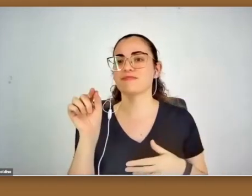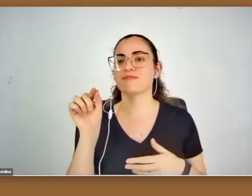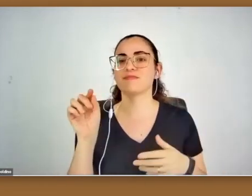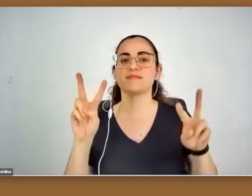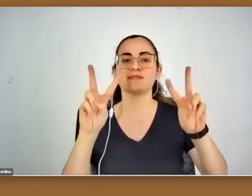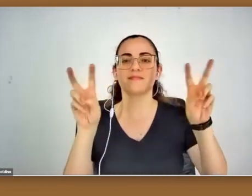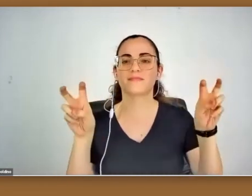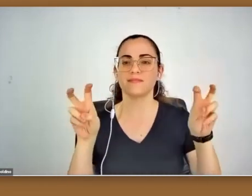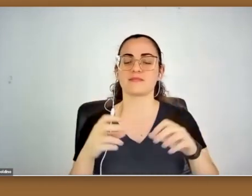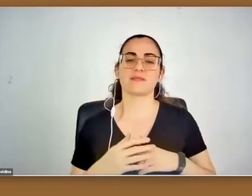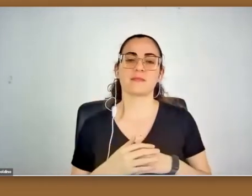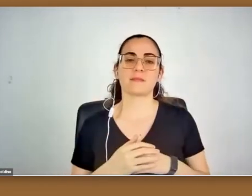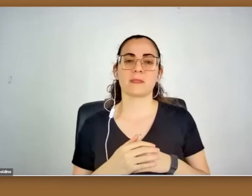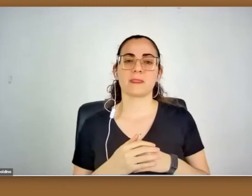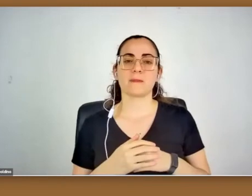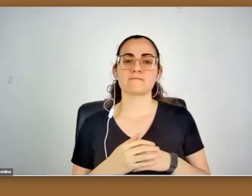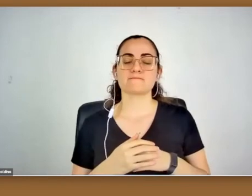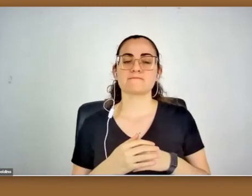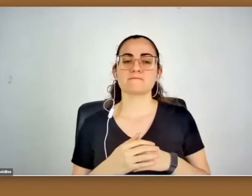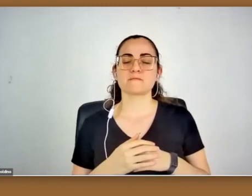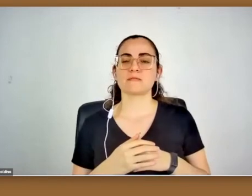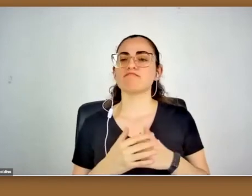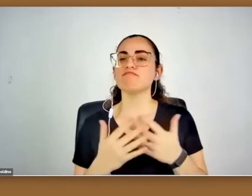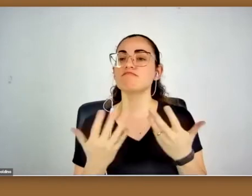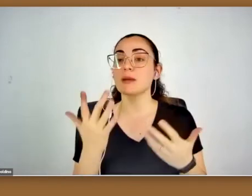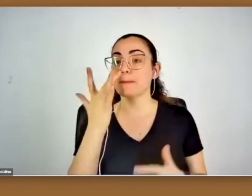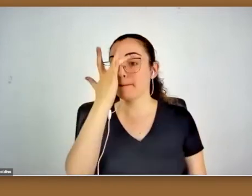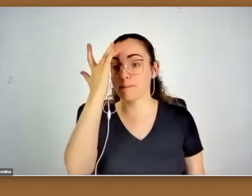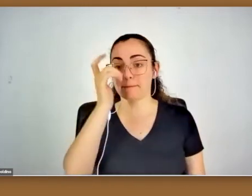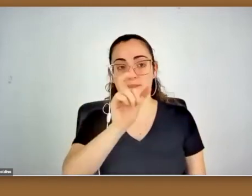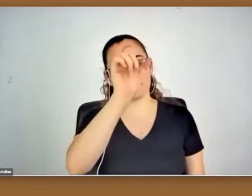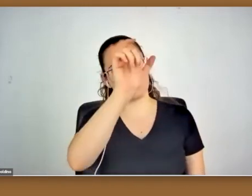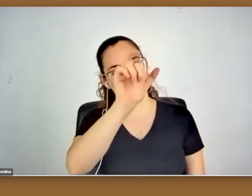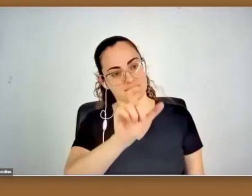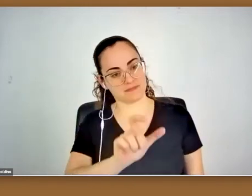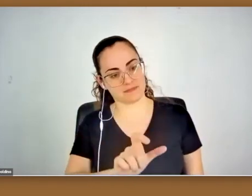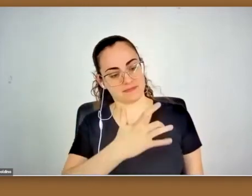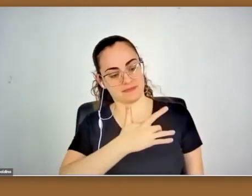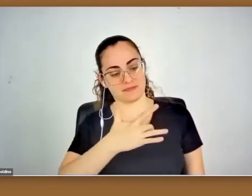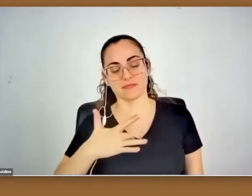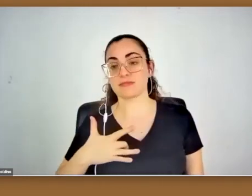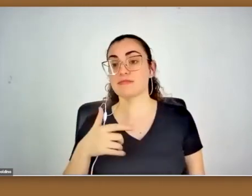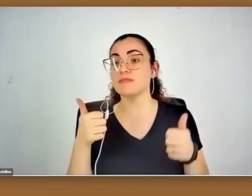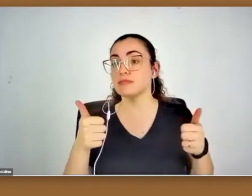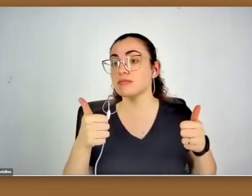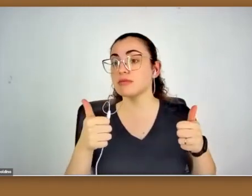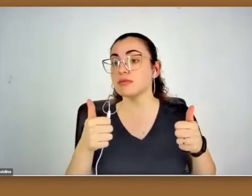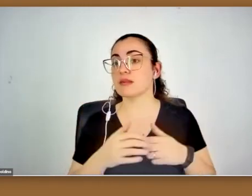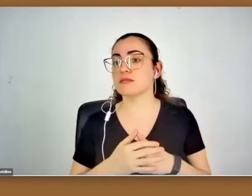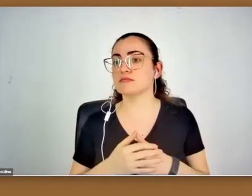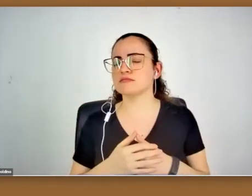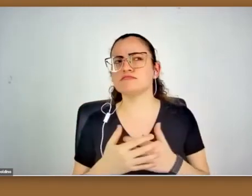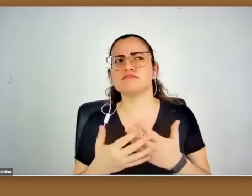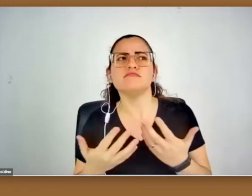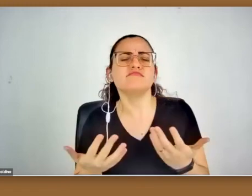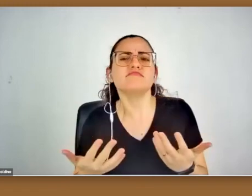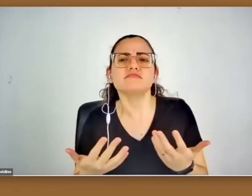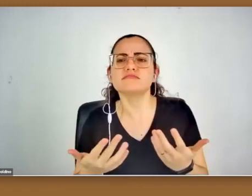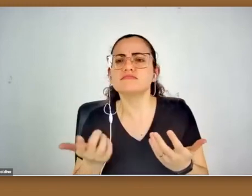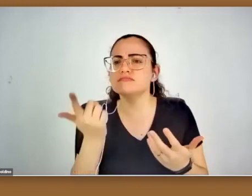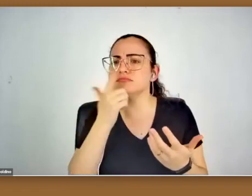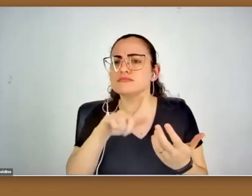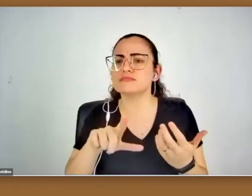O que determina a saúde do ser humano? Você pode pensar em coisas que são próprias da